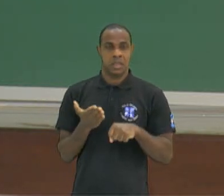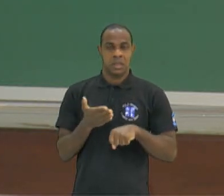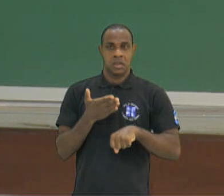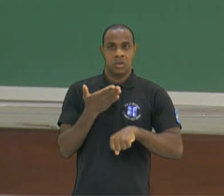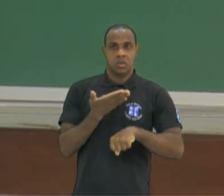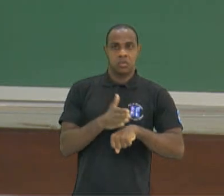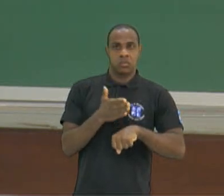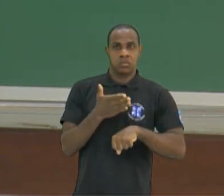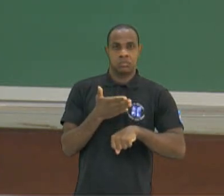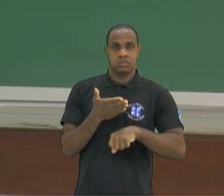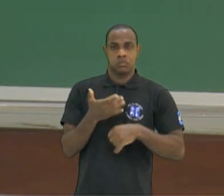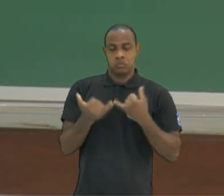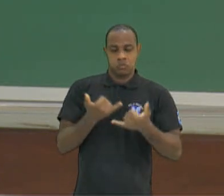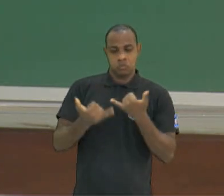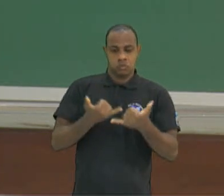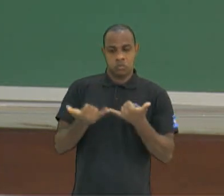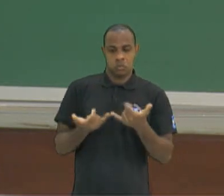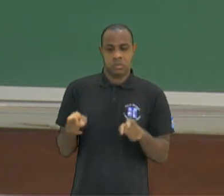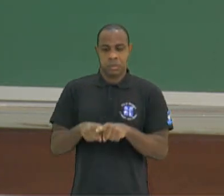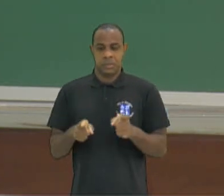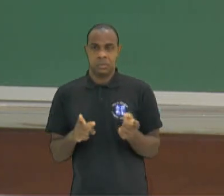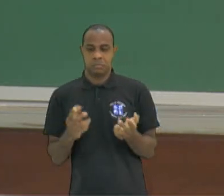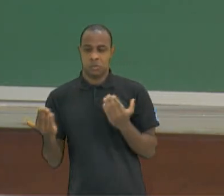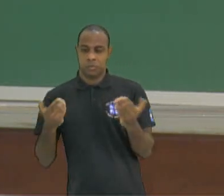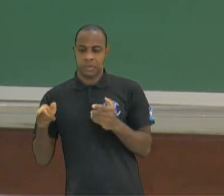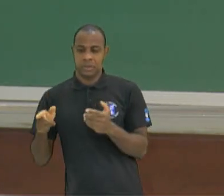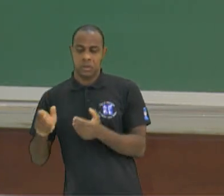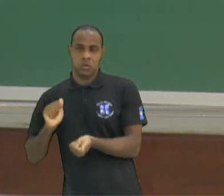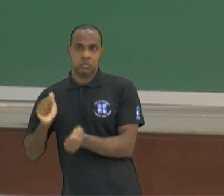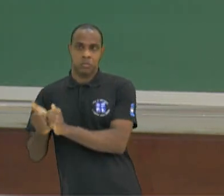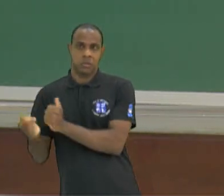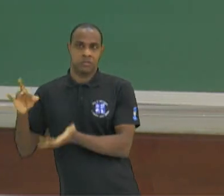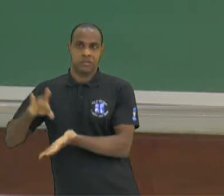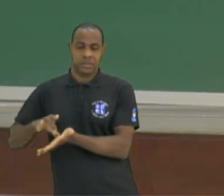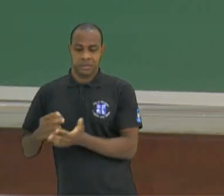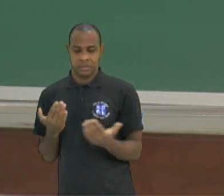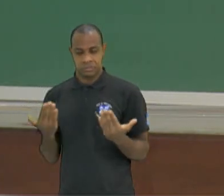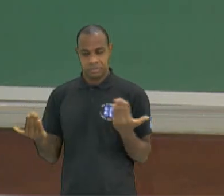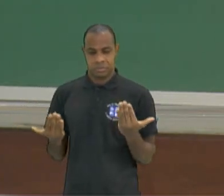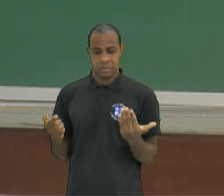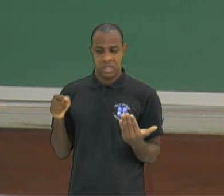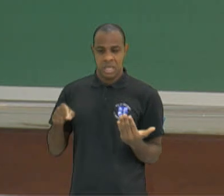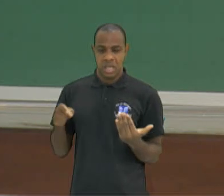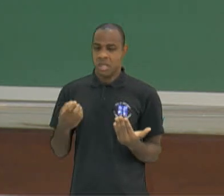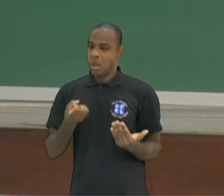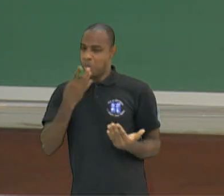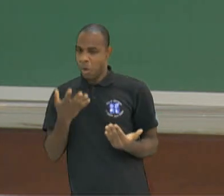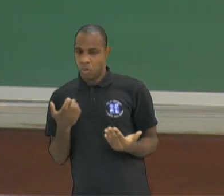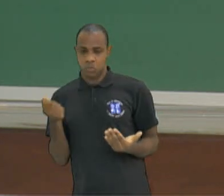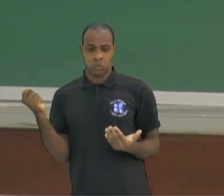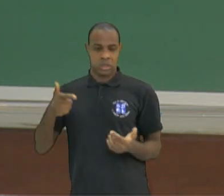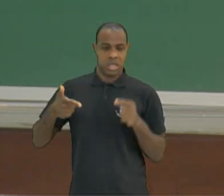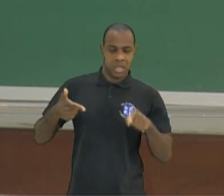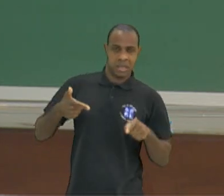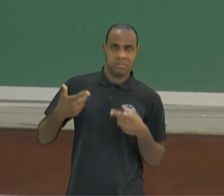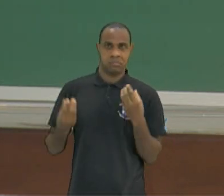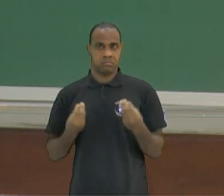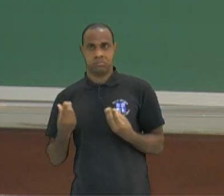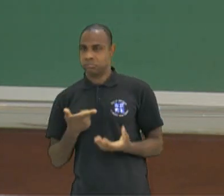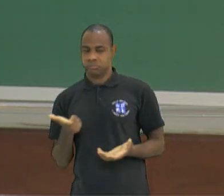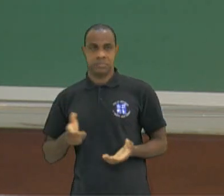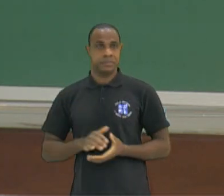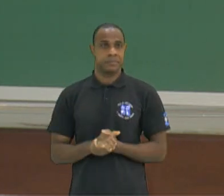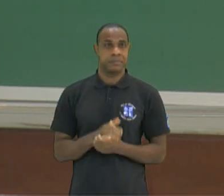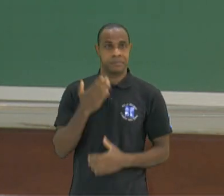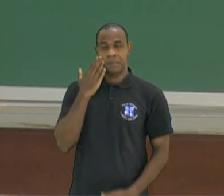o jogo virtual com o esporte verdadeiro, o esporte real, e um não é tão bom quanto o outro, ok?